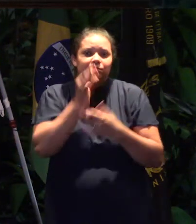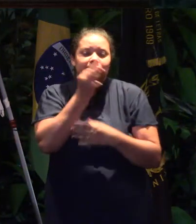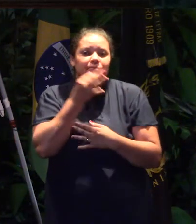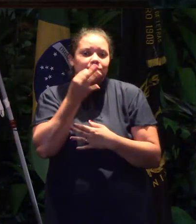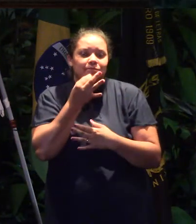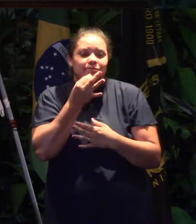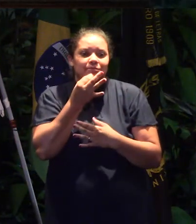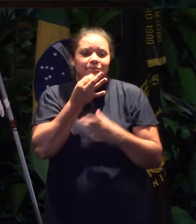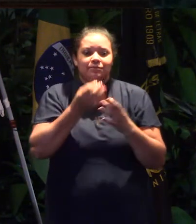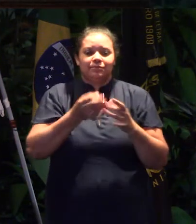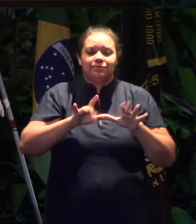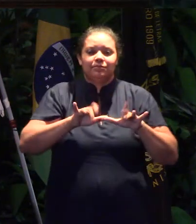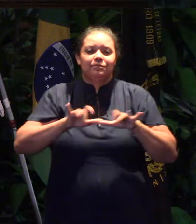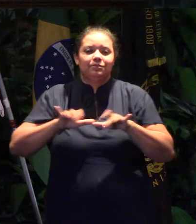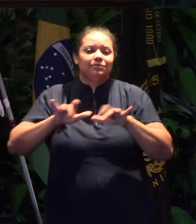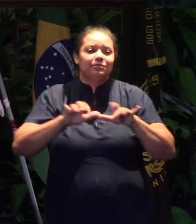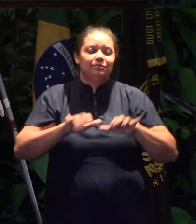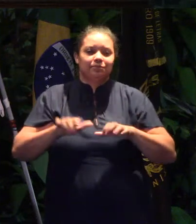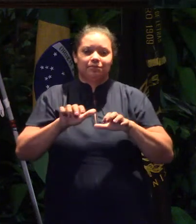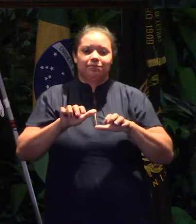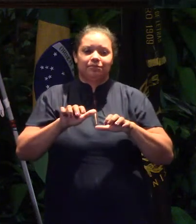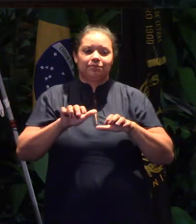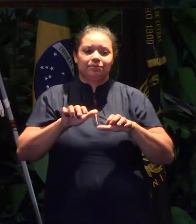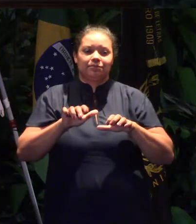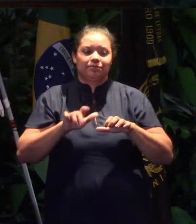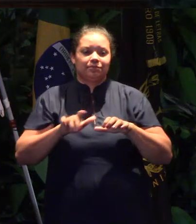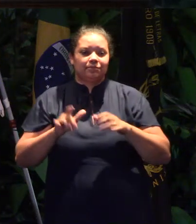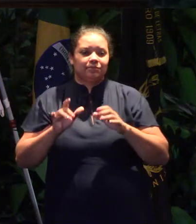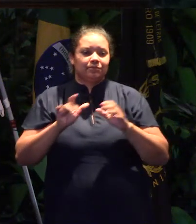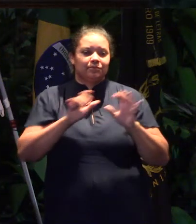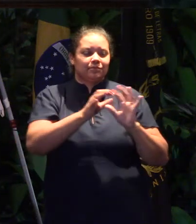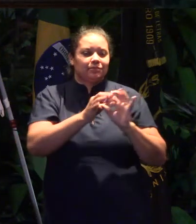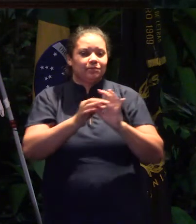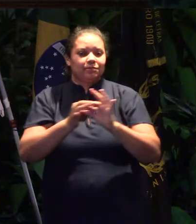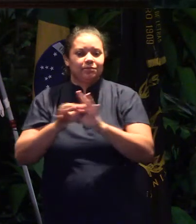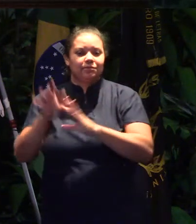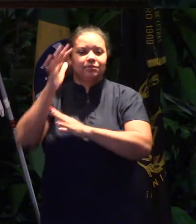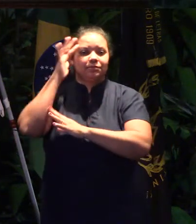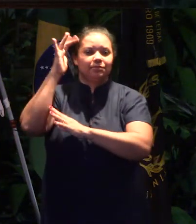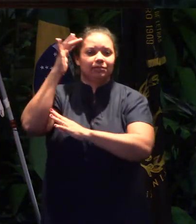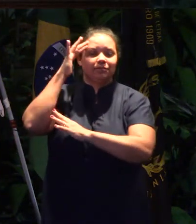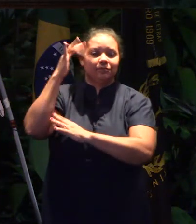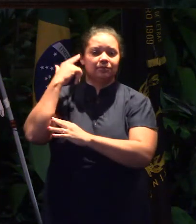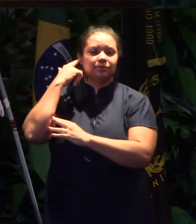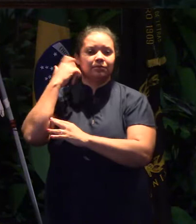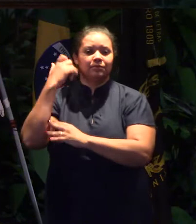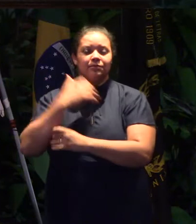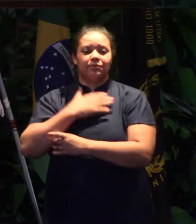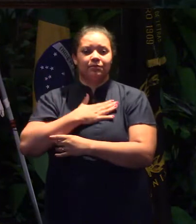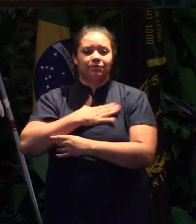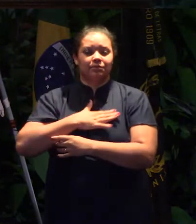sofisticados arranjos de piano às suas pequenas peças formadas de ruído, imaginação e